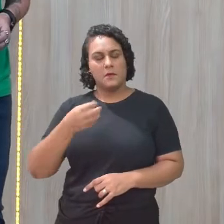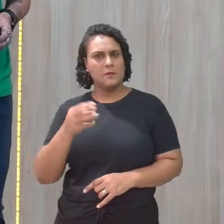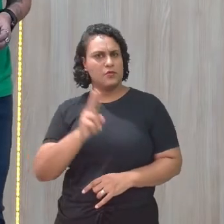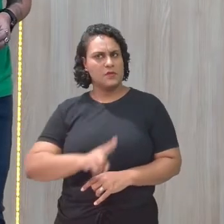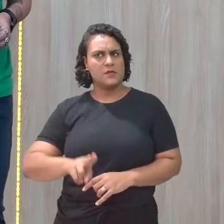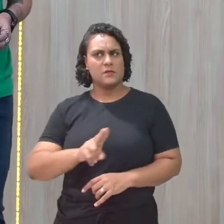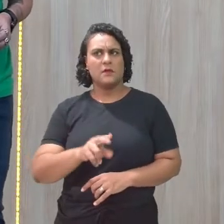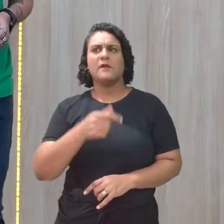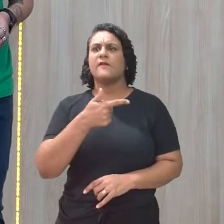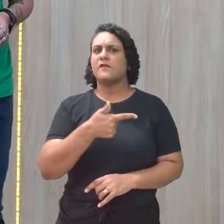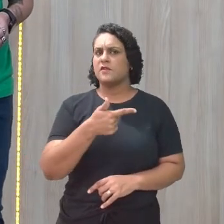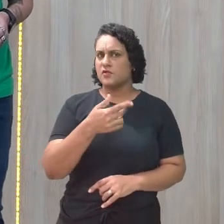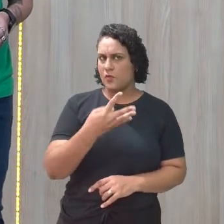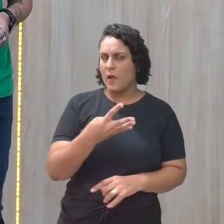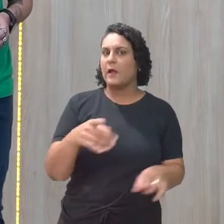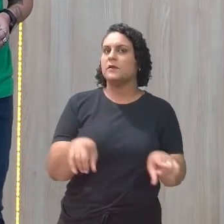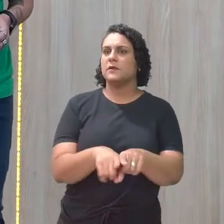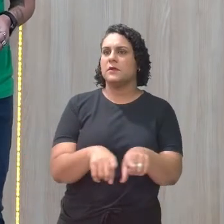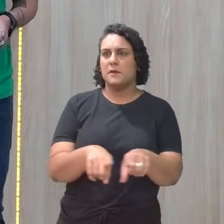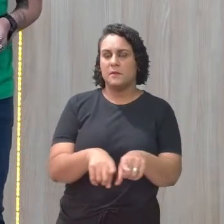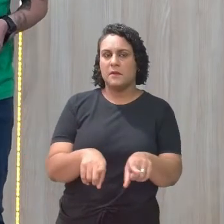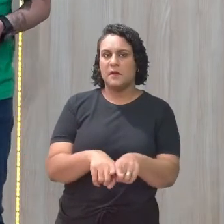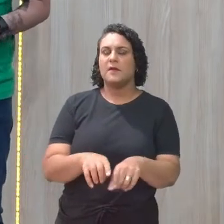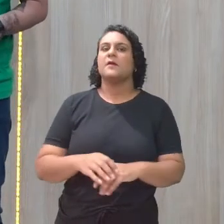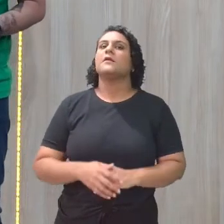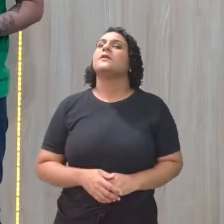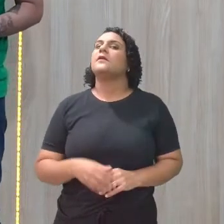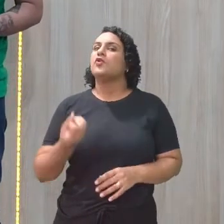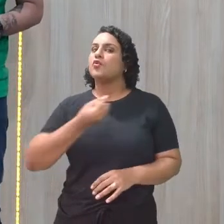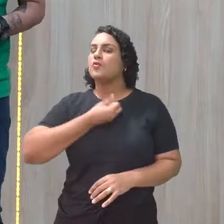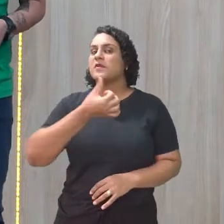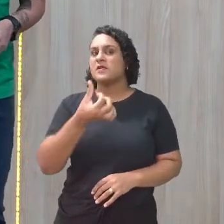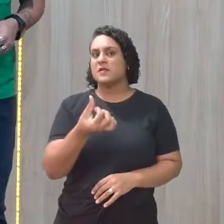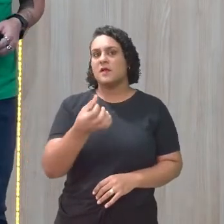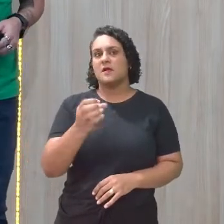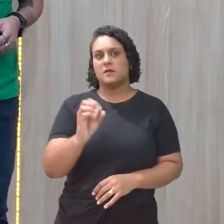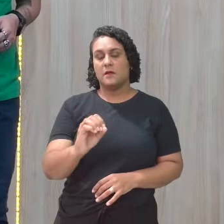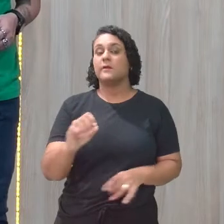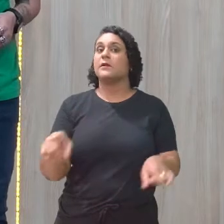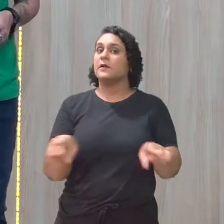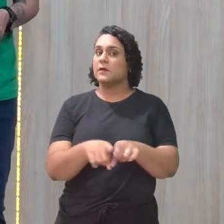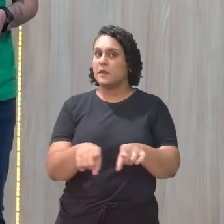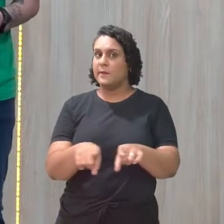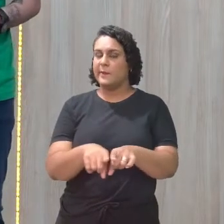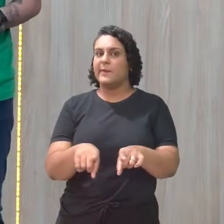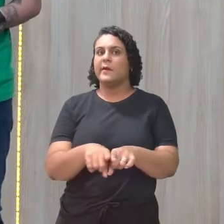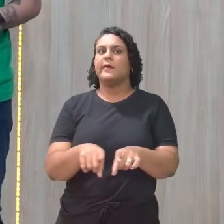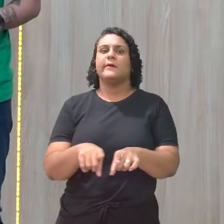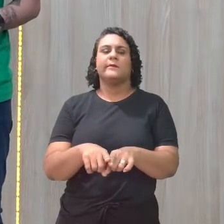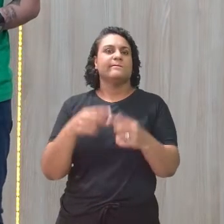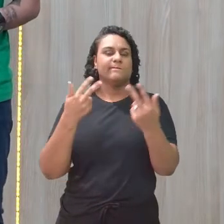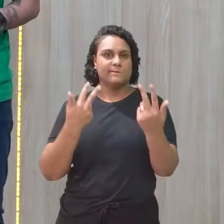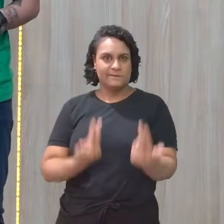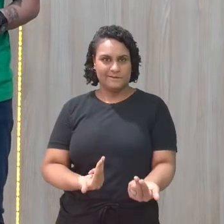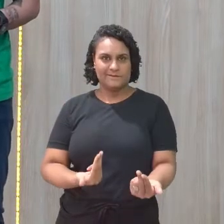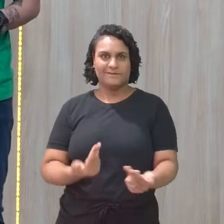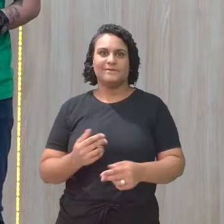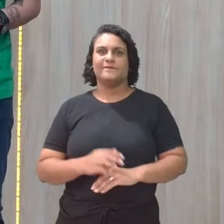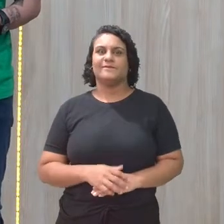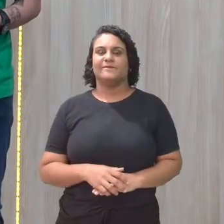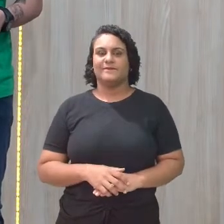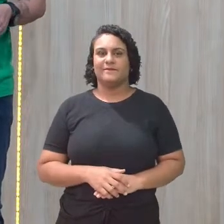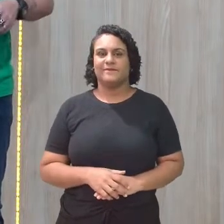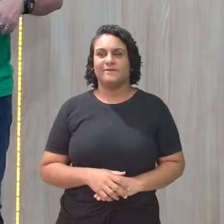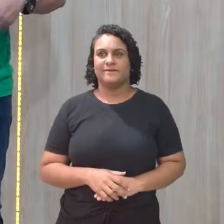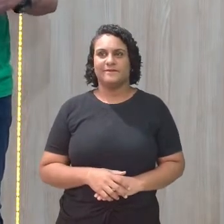o 24 só com uma multiplicação de números primos e como é que eu vou escrever o 60 com uma multiplicação só de números primos,